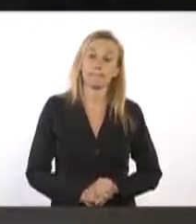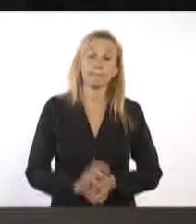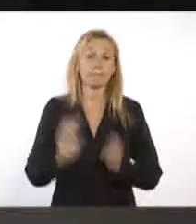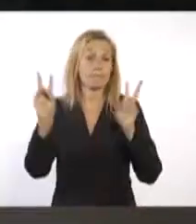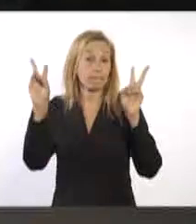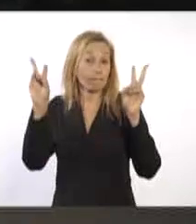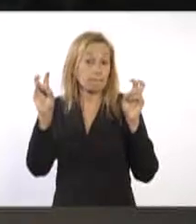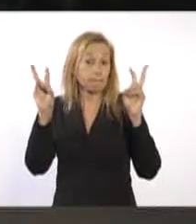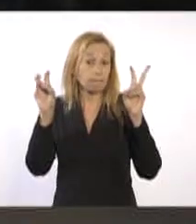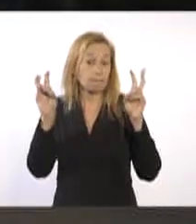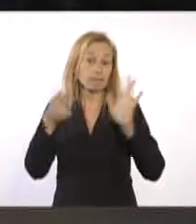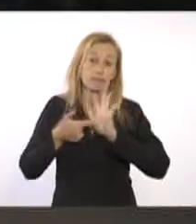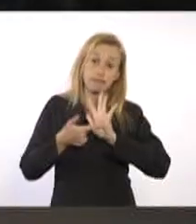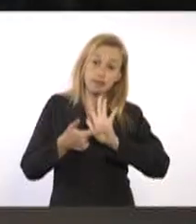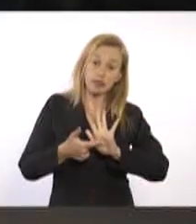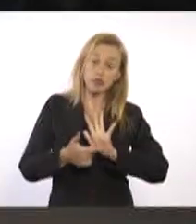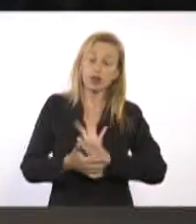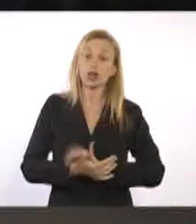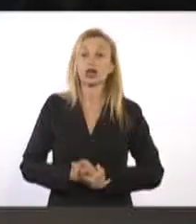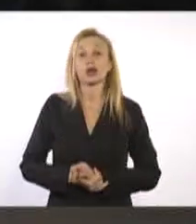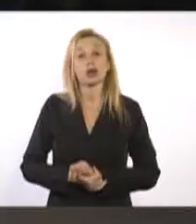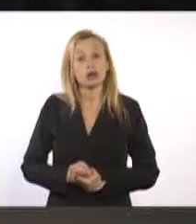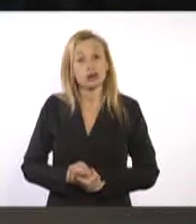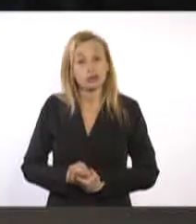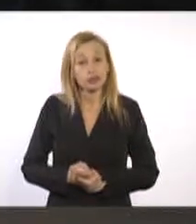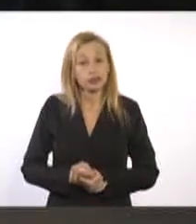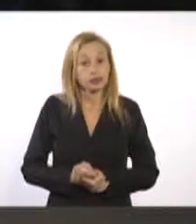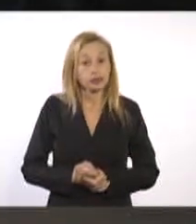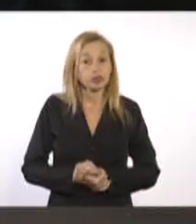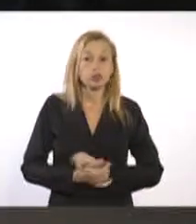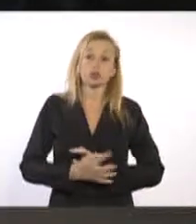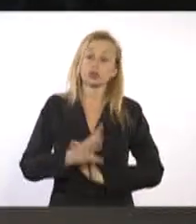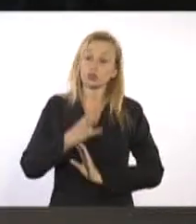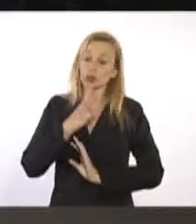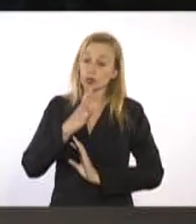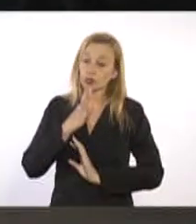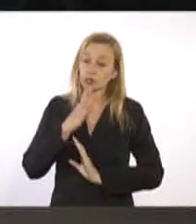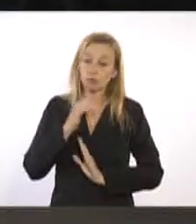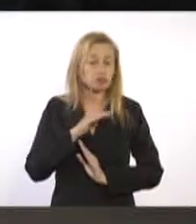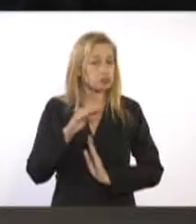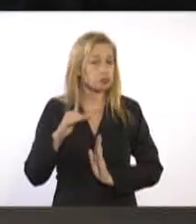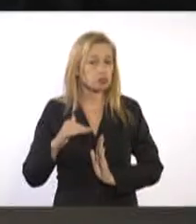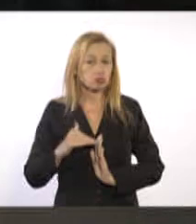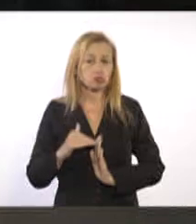exposto e tornado de conhecimento de todos nós,